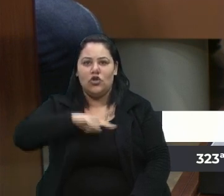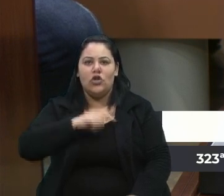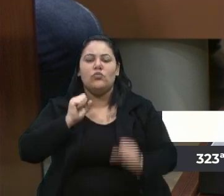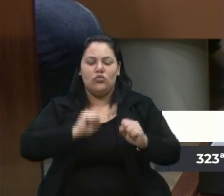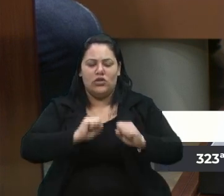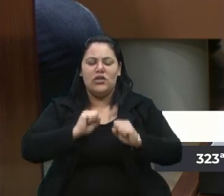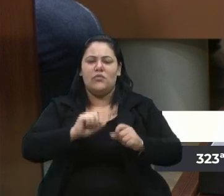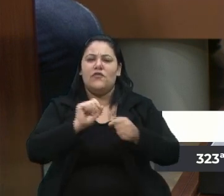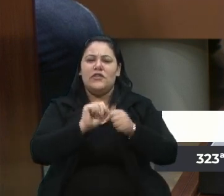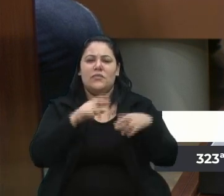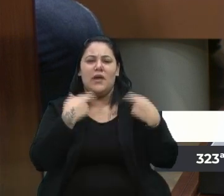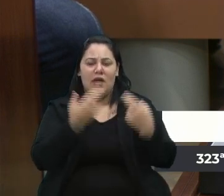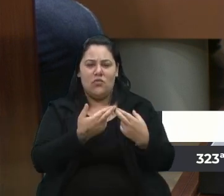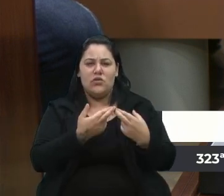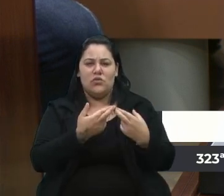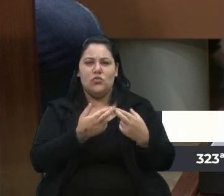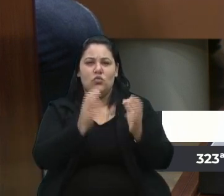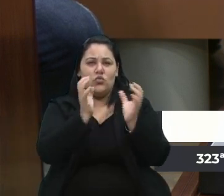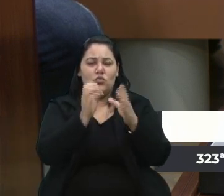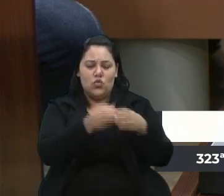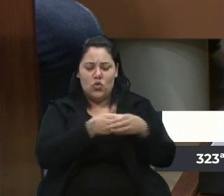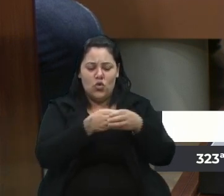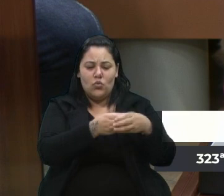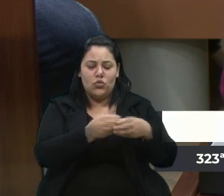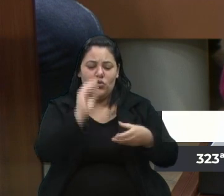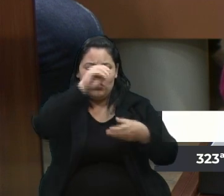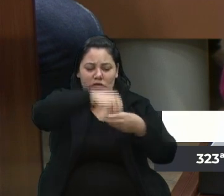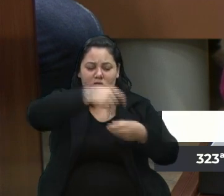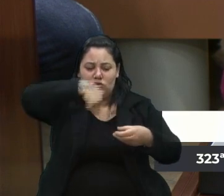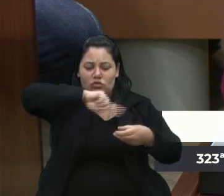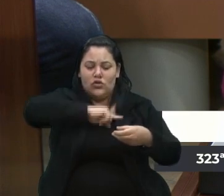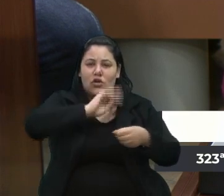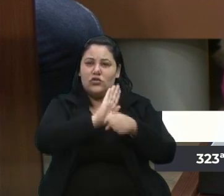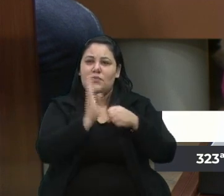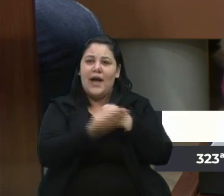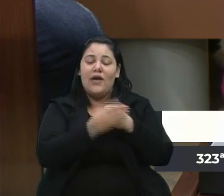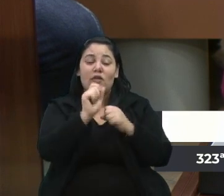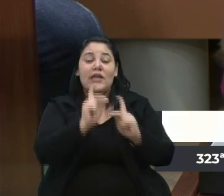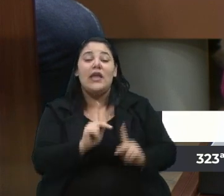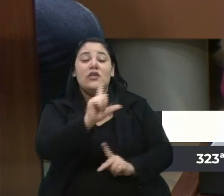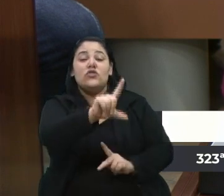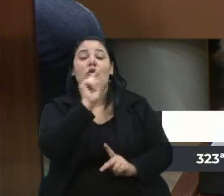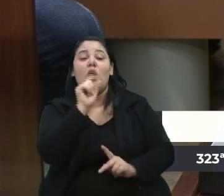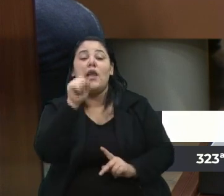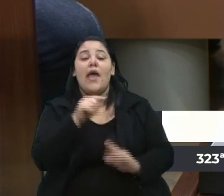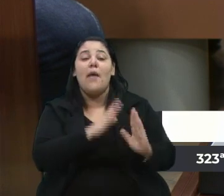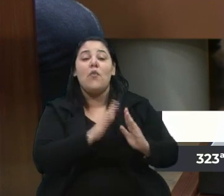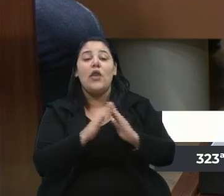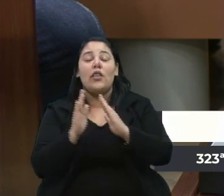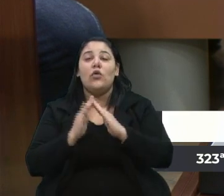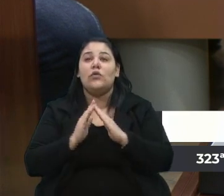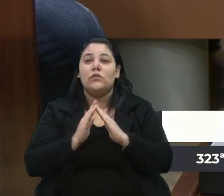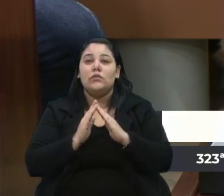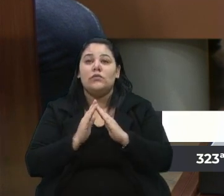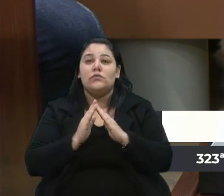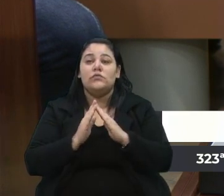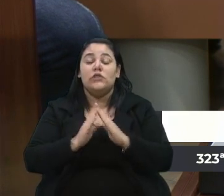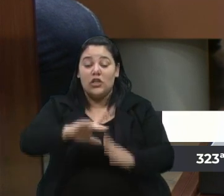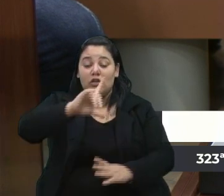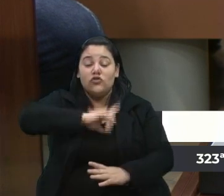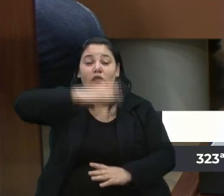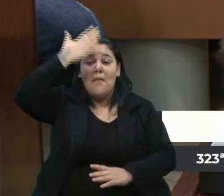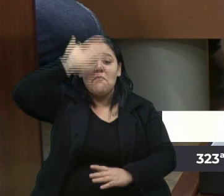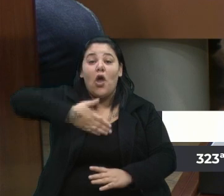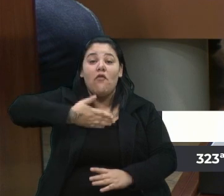assembleia no nosso bairro e quem define somos moradores e hoje e eu tive a prova